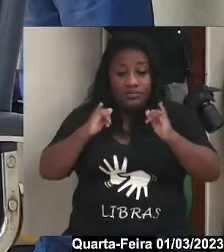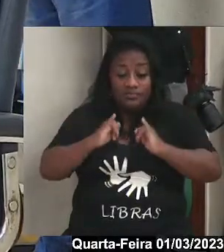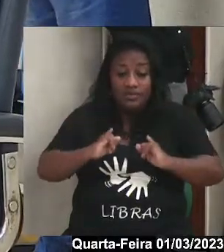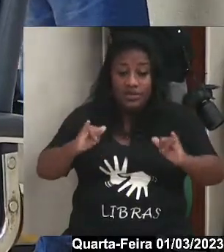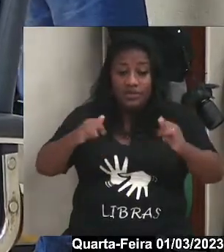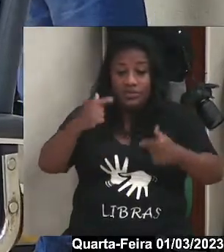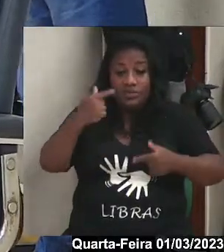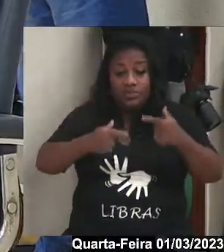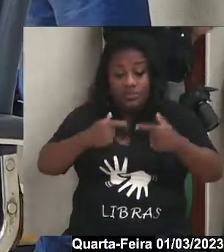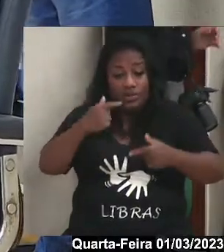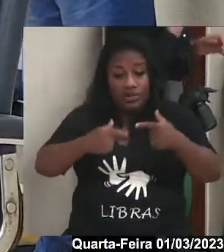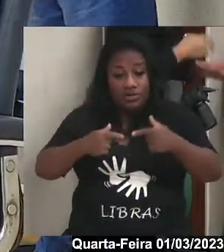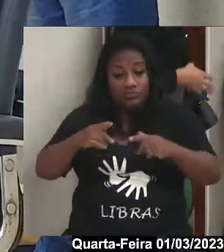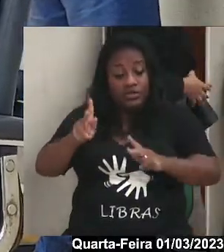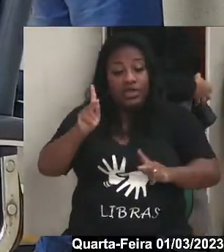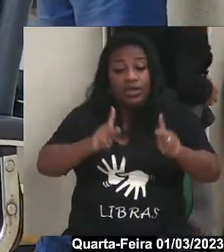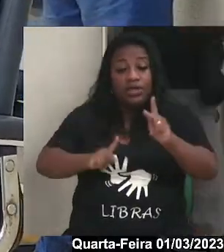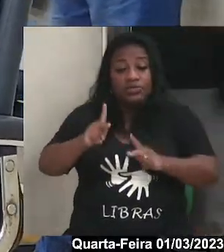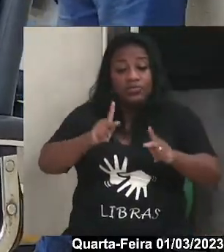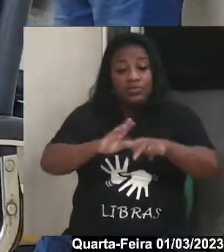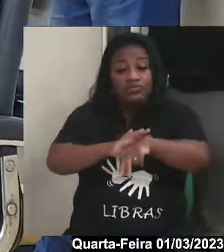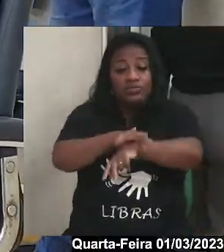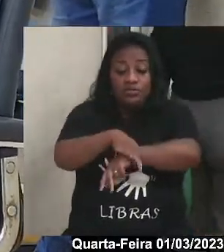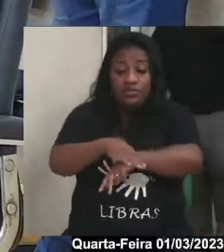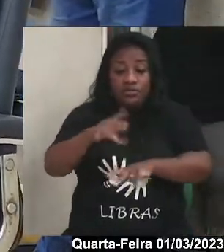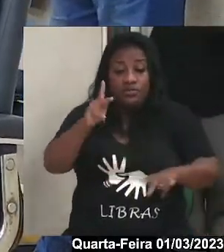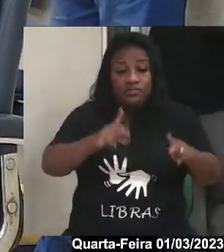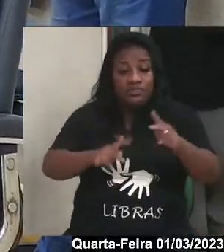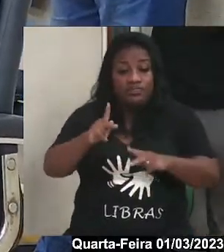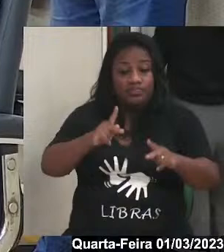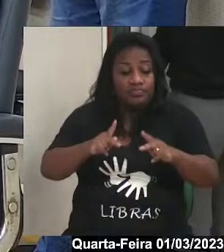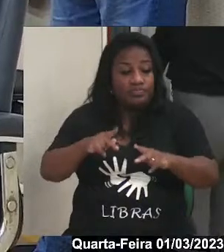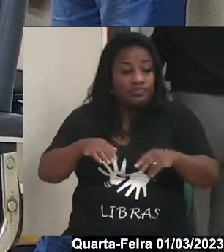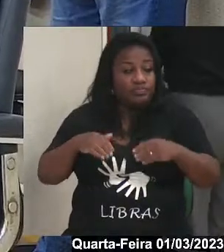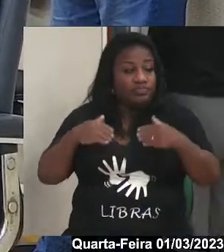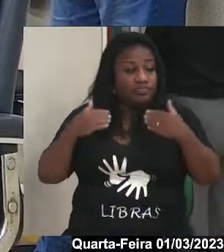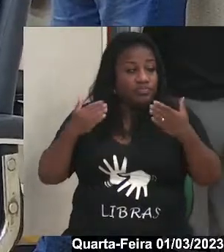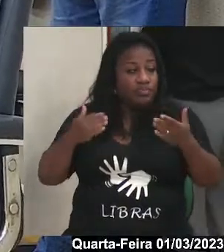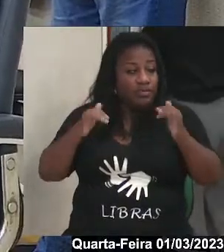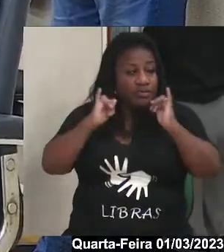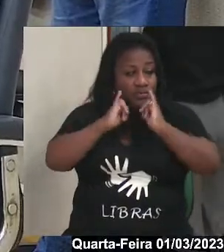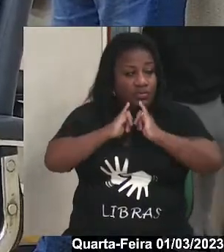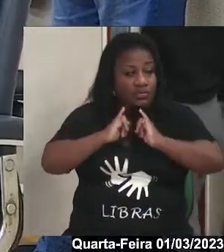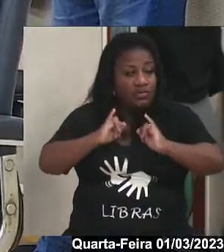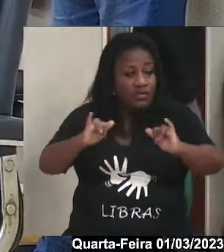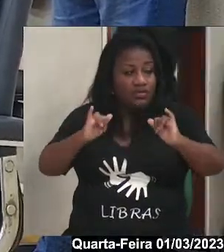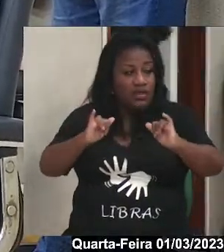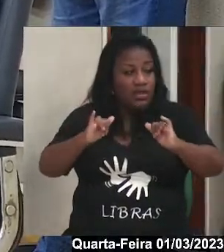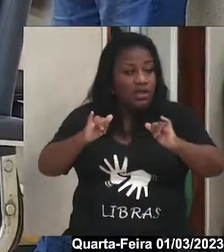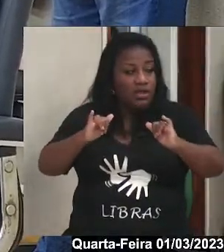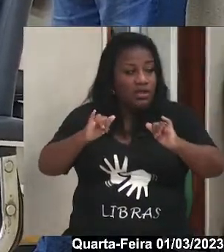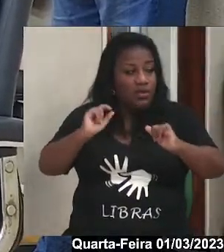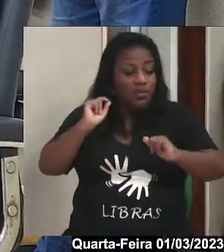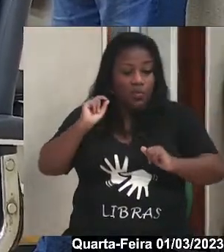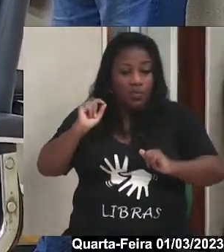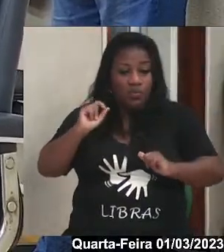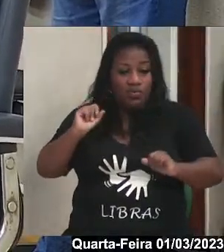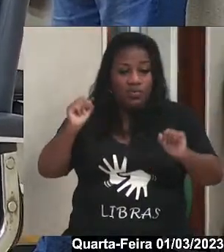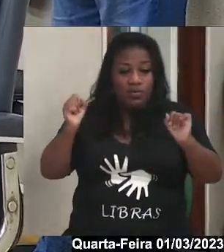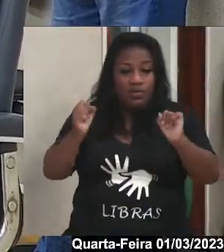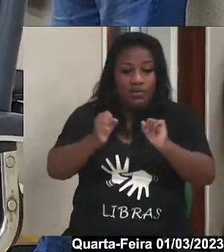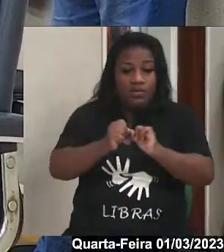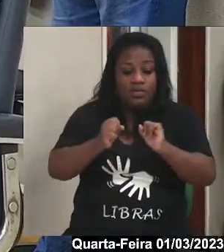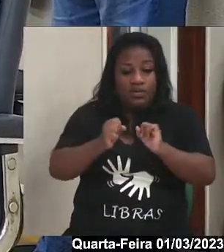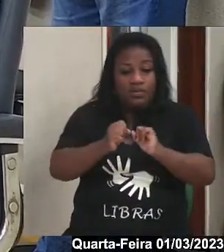pensar em políticas públicas para a segurança pública da nossa cidade. E aí, senhores, eu preciso dizer, o procedimento que foi feito